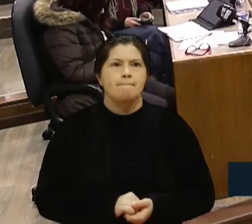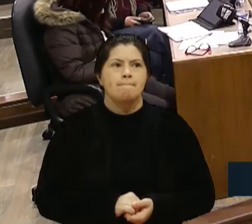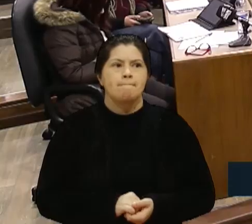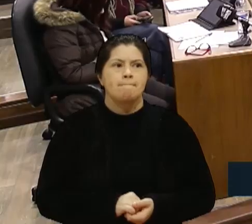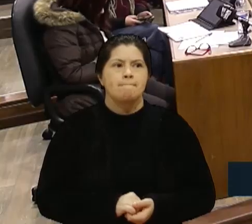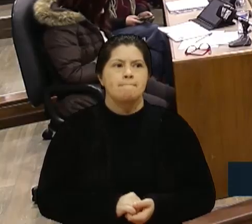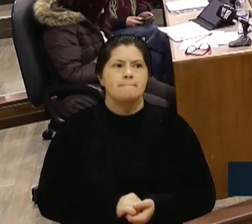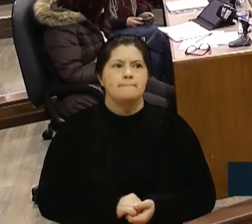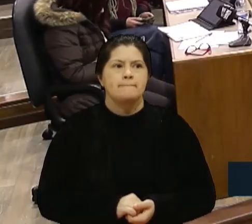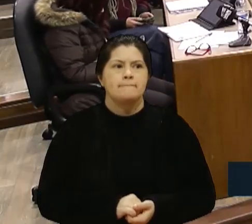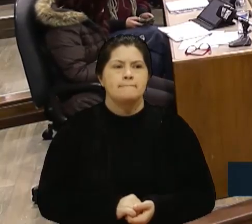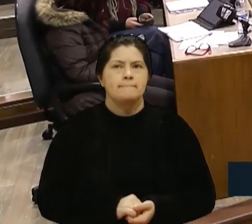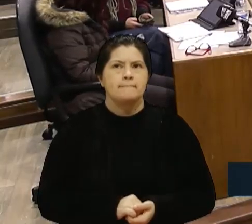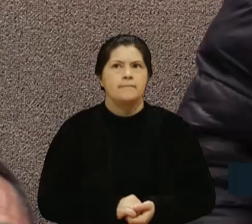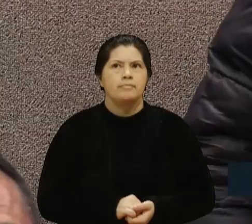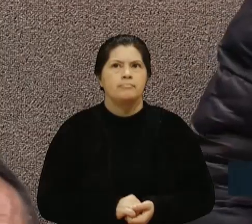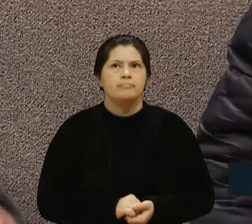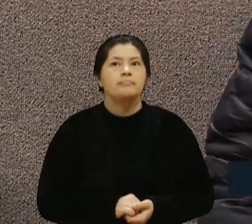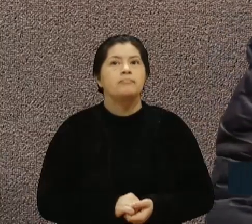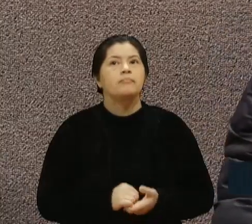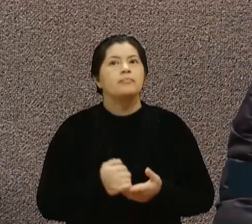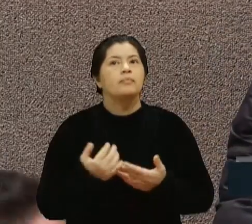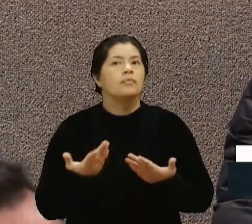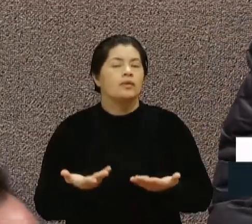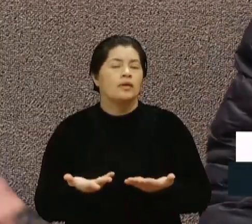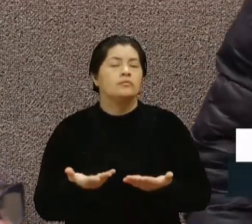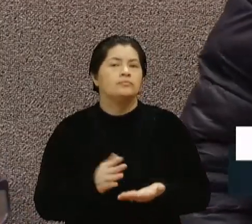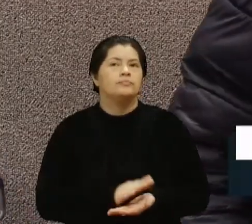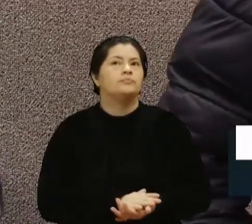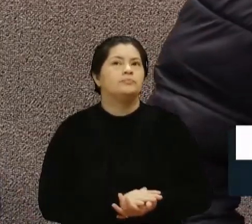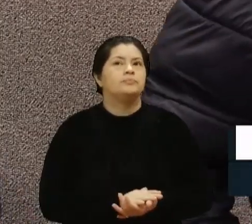Imagina. Senhora presidente,